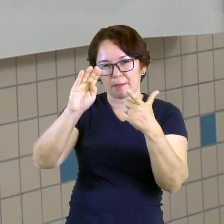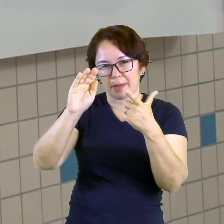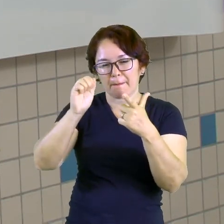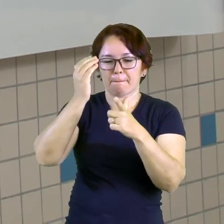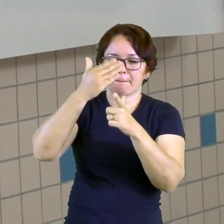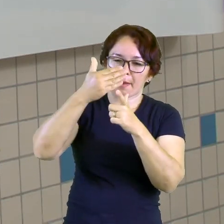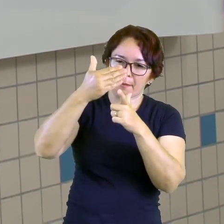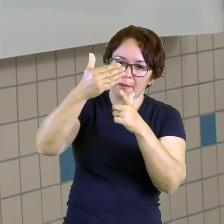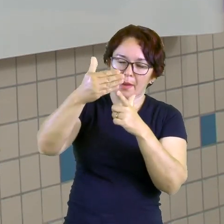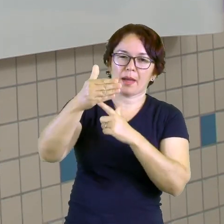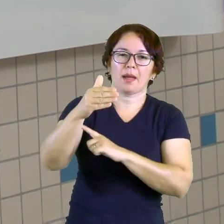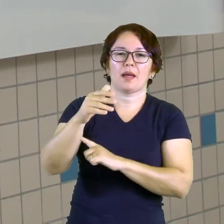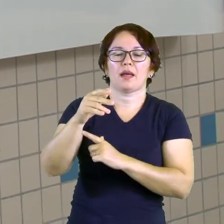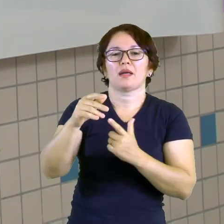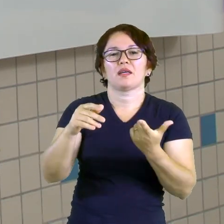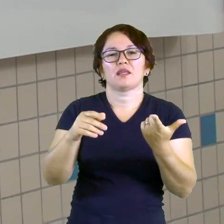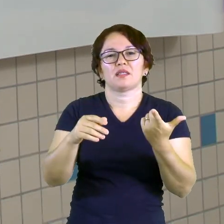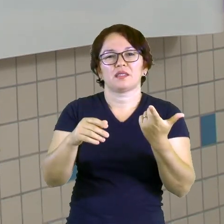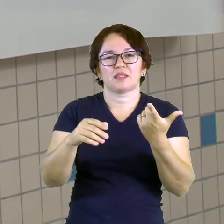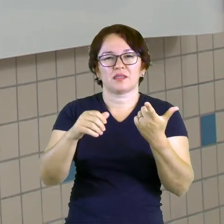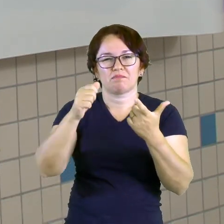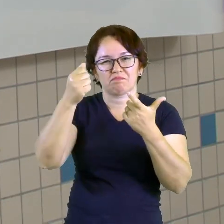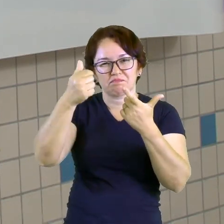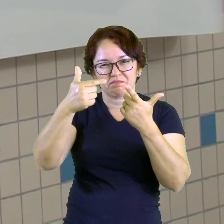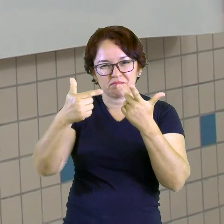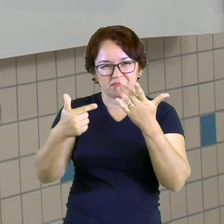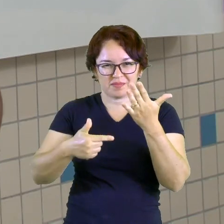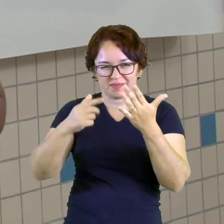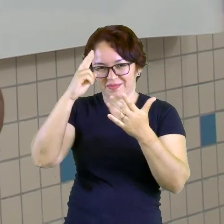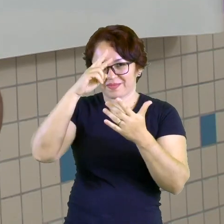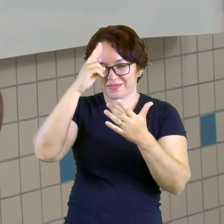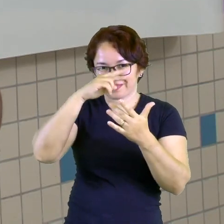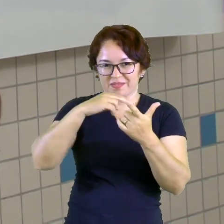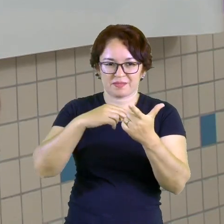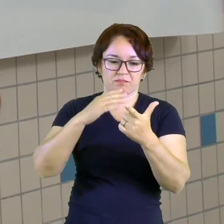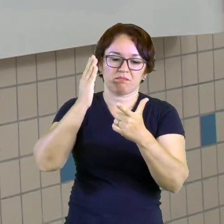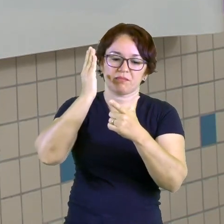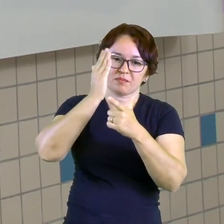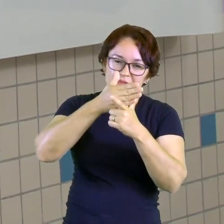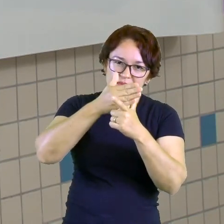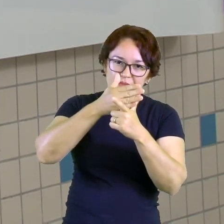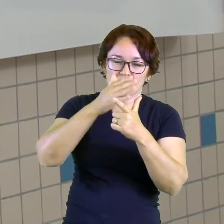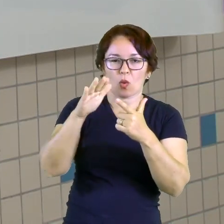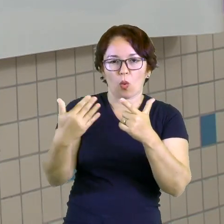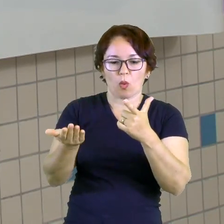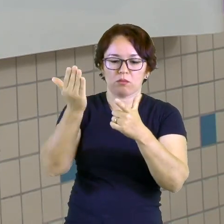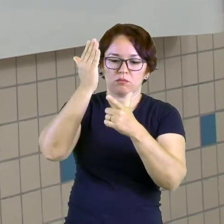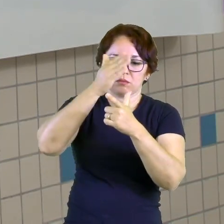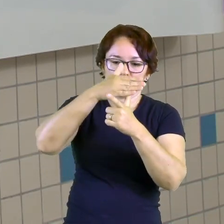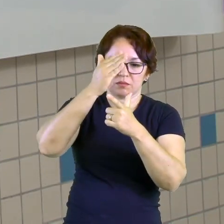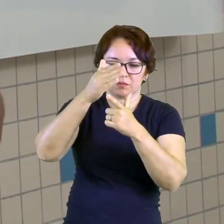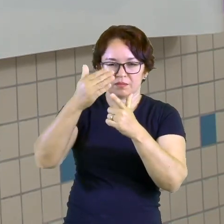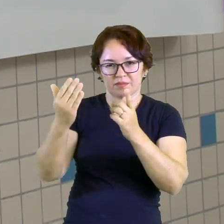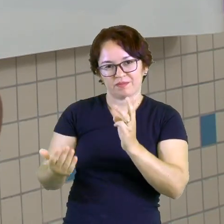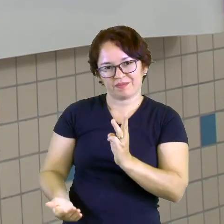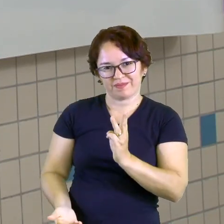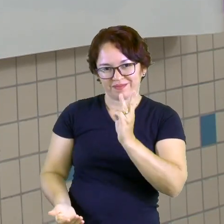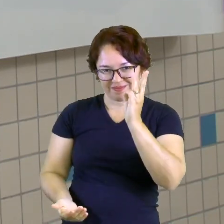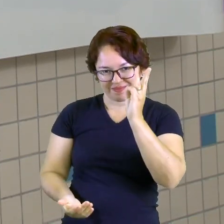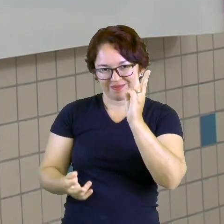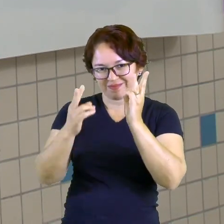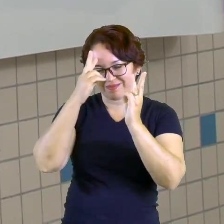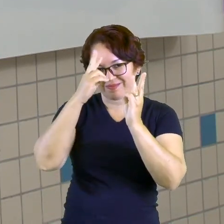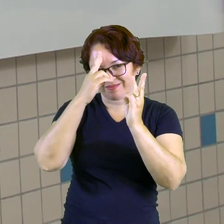sílaba. Dissílaba, 2 sílabas é formada aquela palavra. Trissílabas, 3 sílabas formam